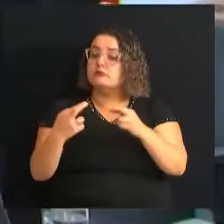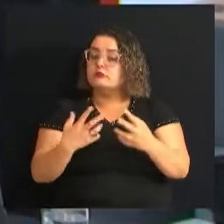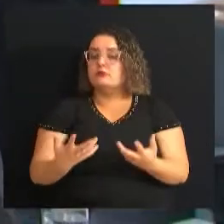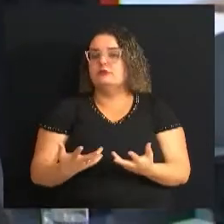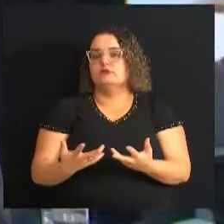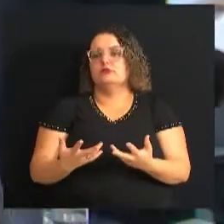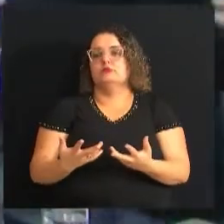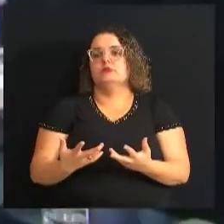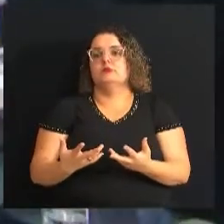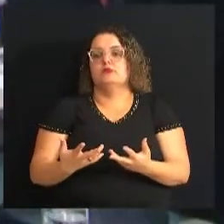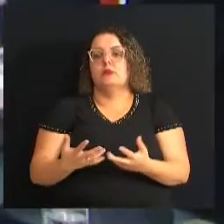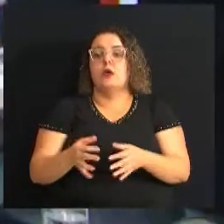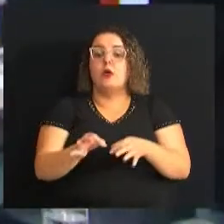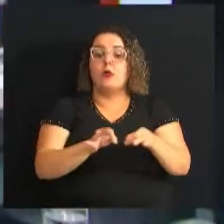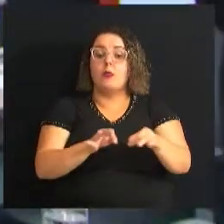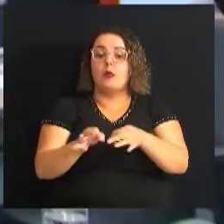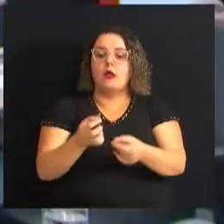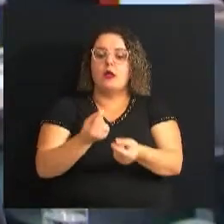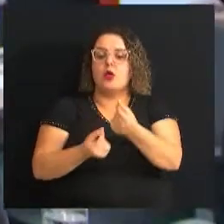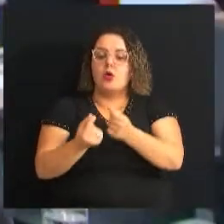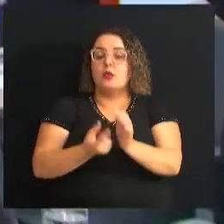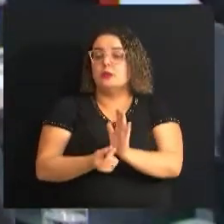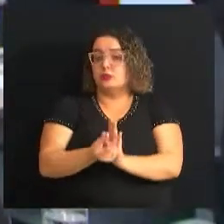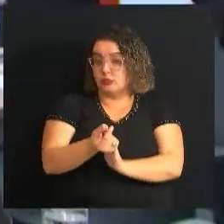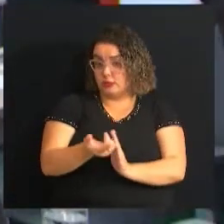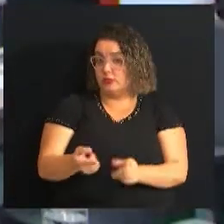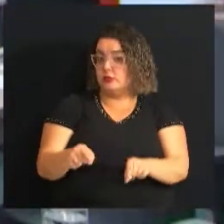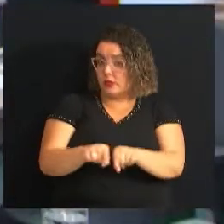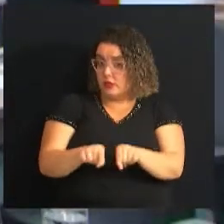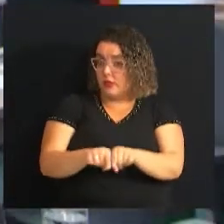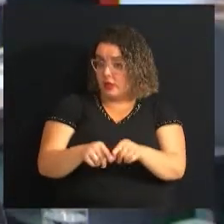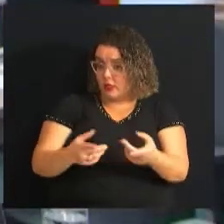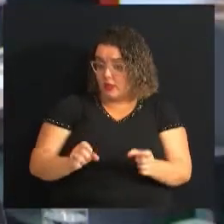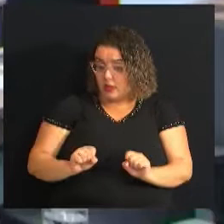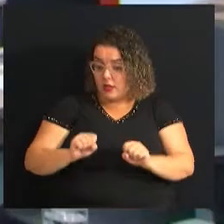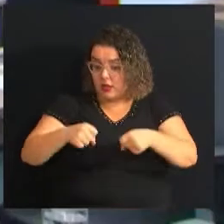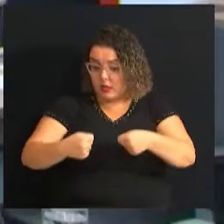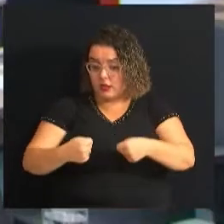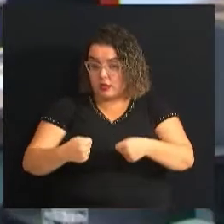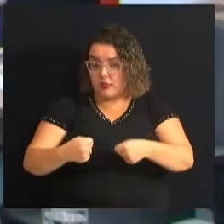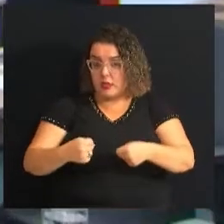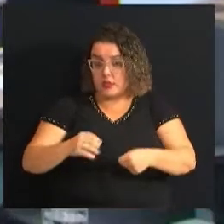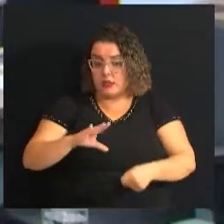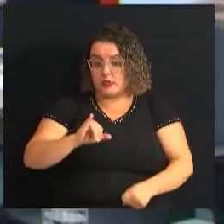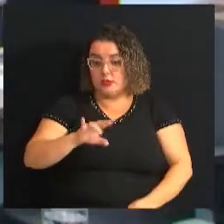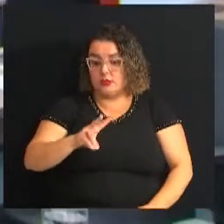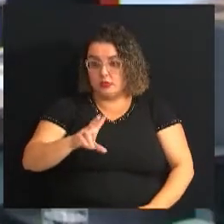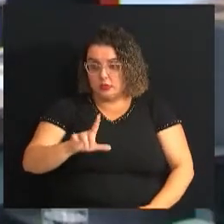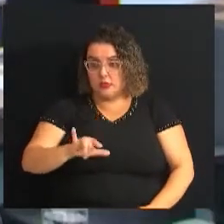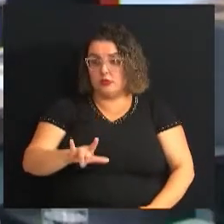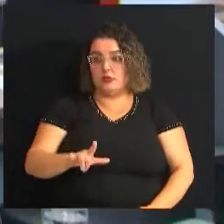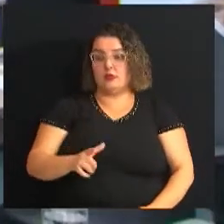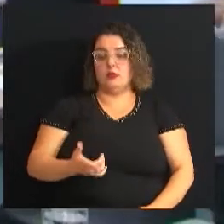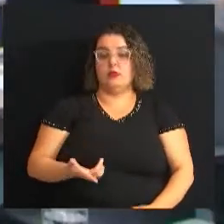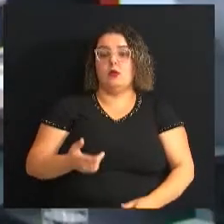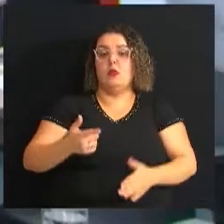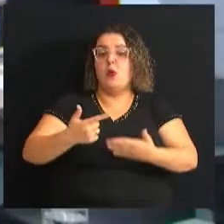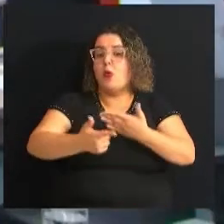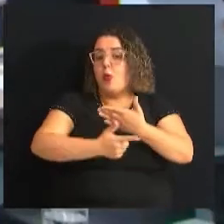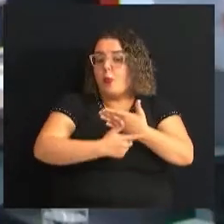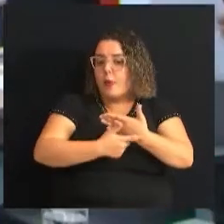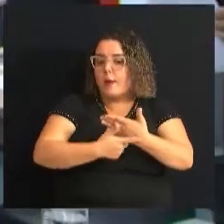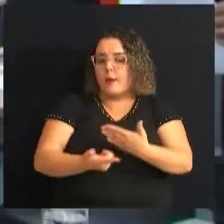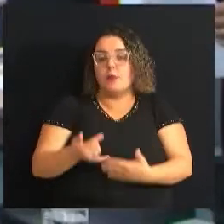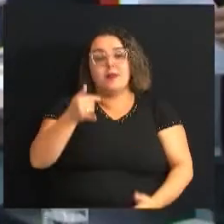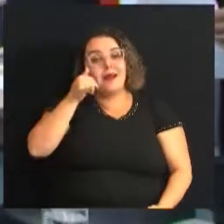um planejamento orçamentário, inclusive para a defesa civil, para que ela cumpra um papel